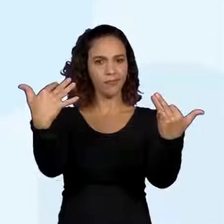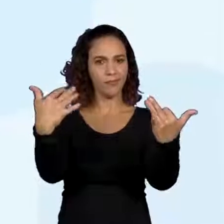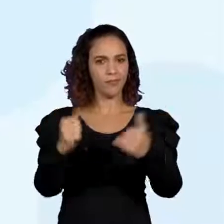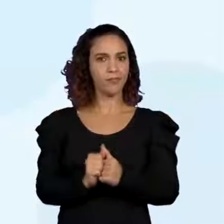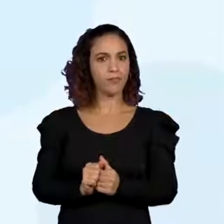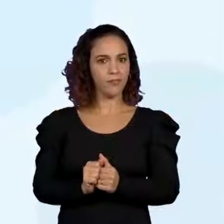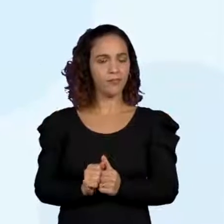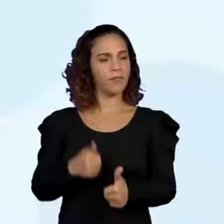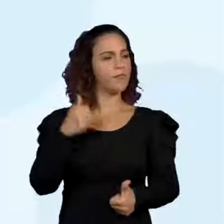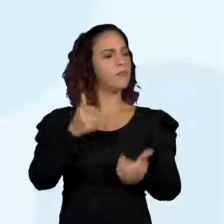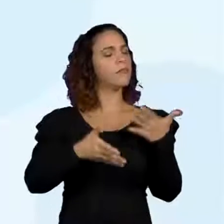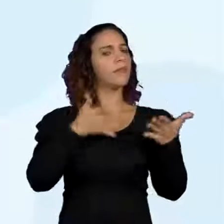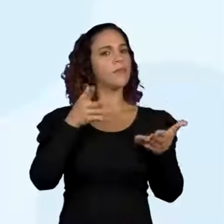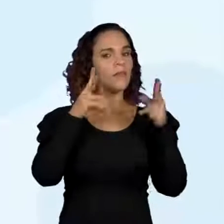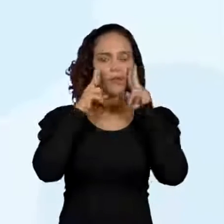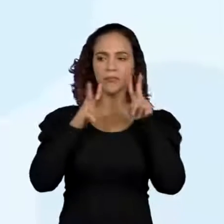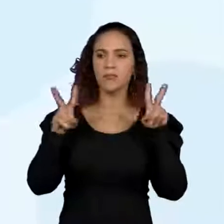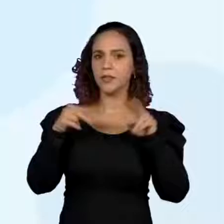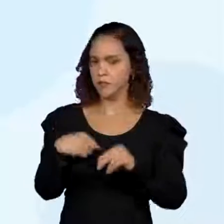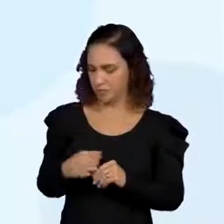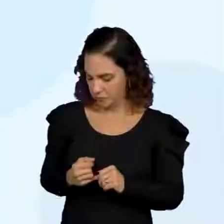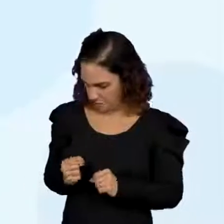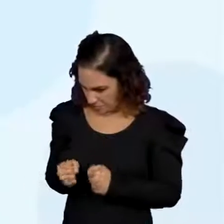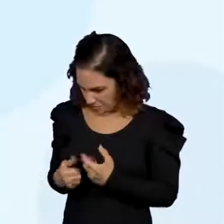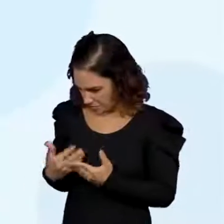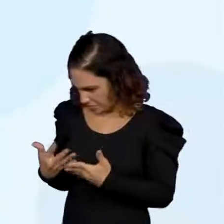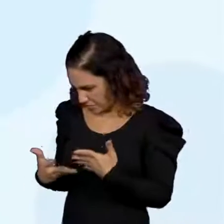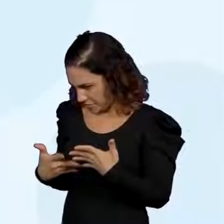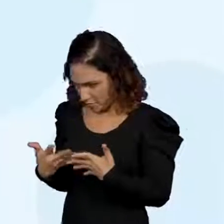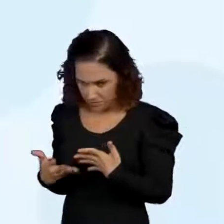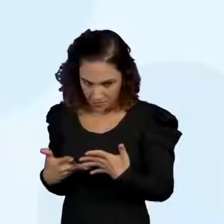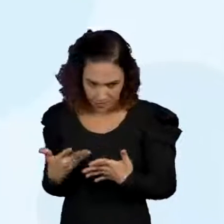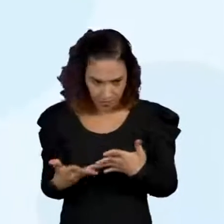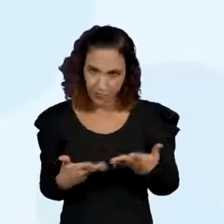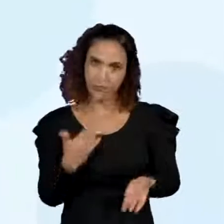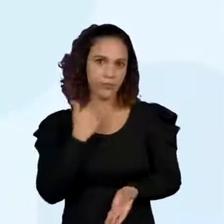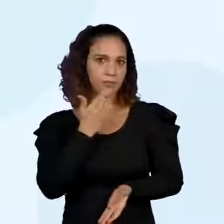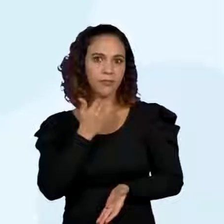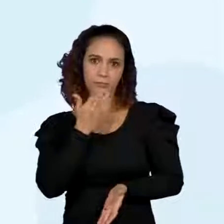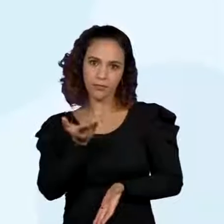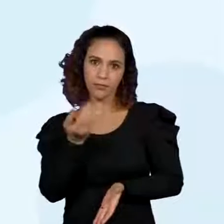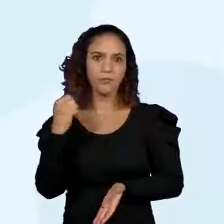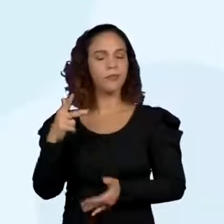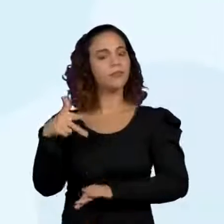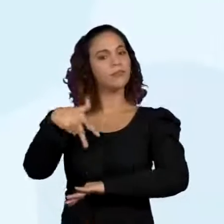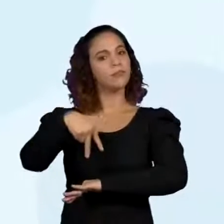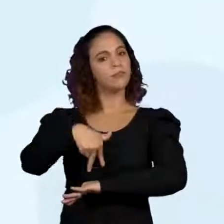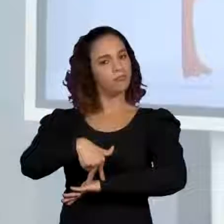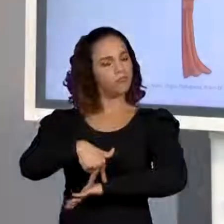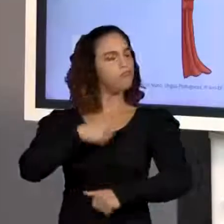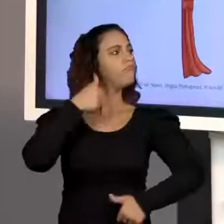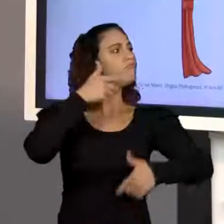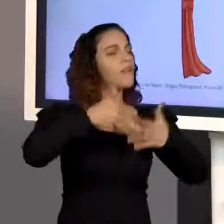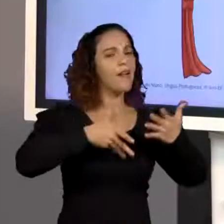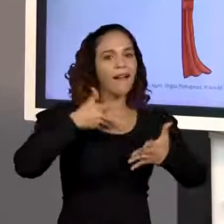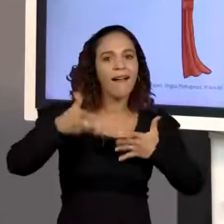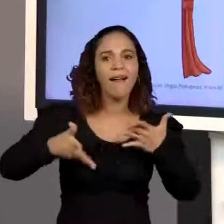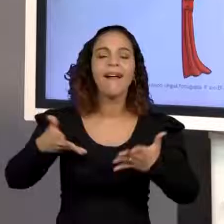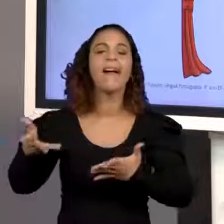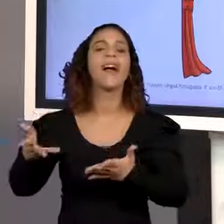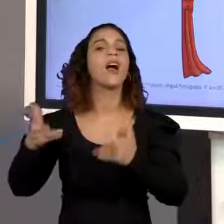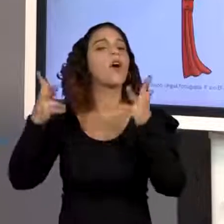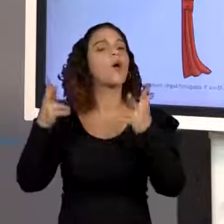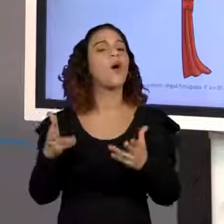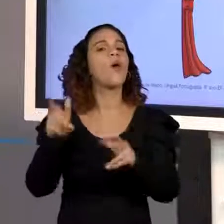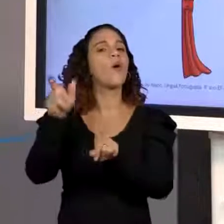de voz audível a todos. Não precisa gritar nem sussurrar. Então, pessoal, eu vou fazer lá a minha